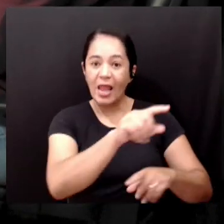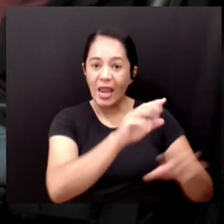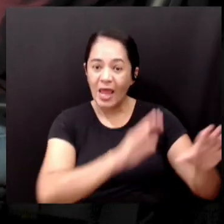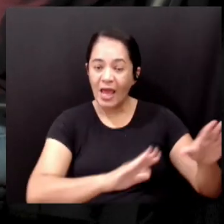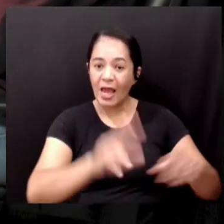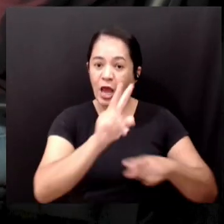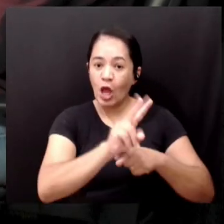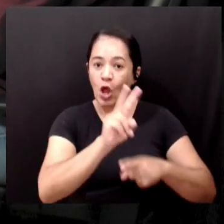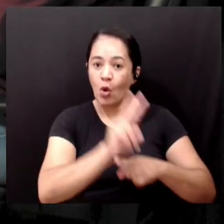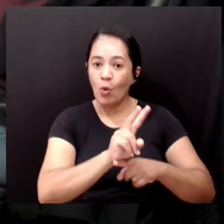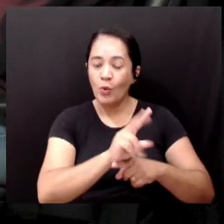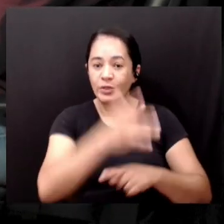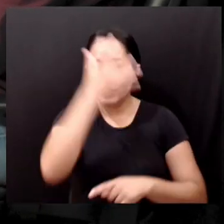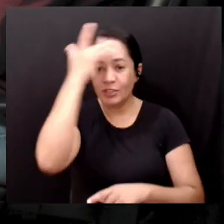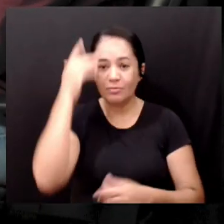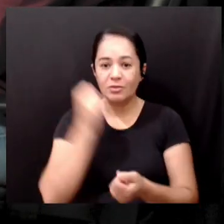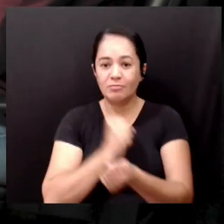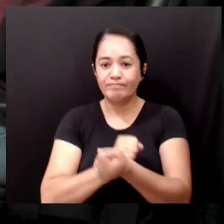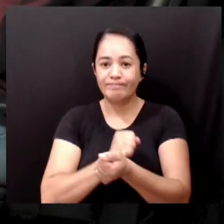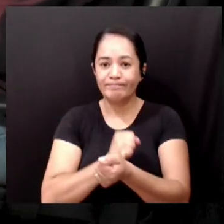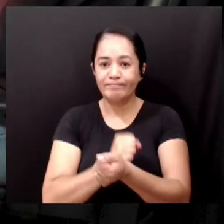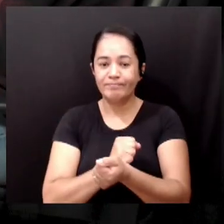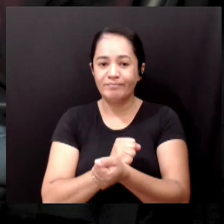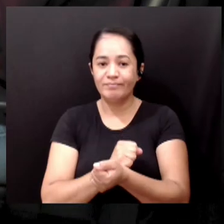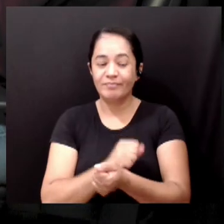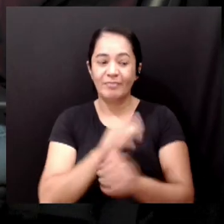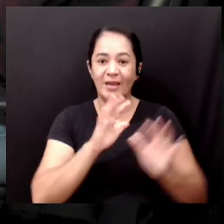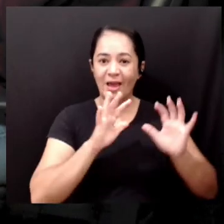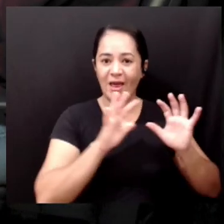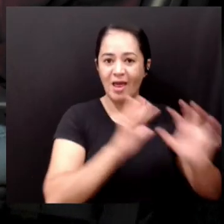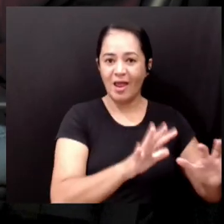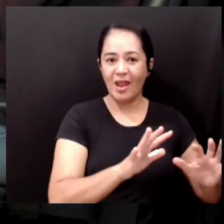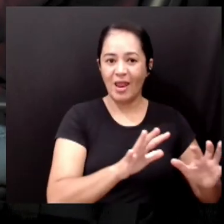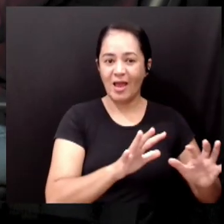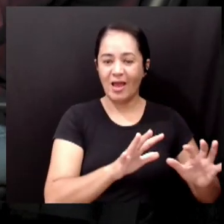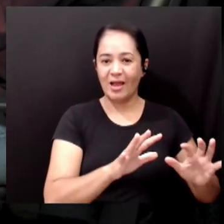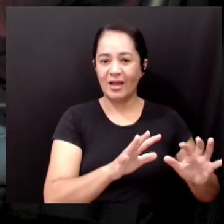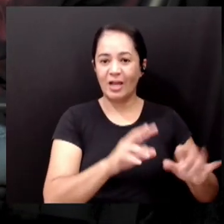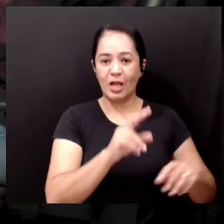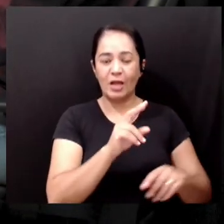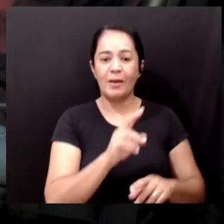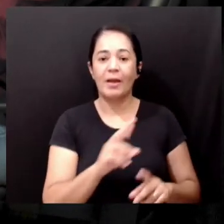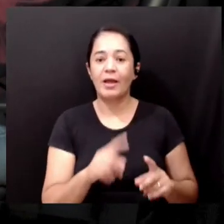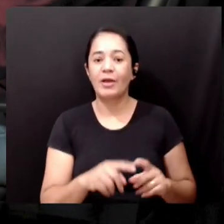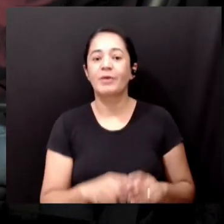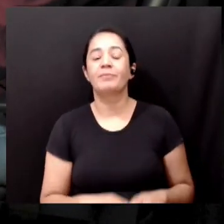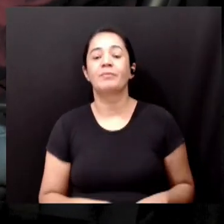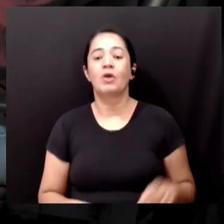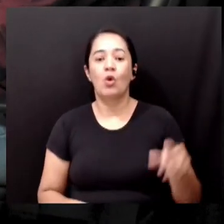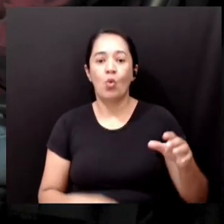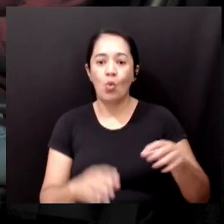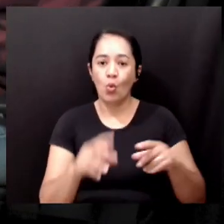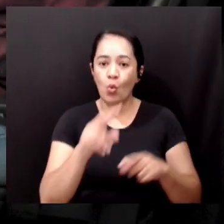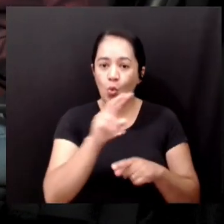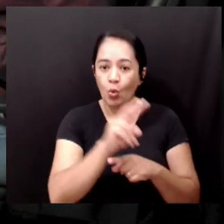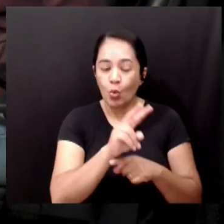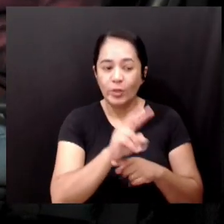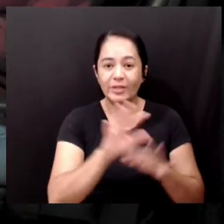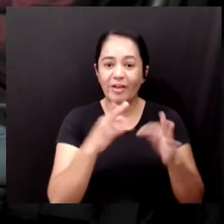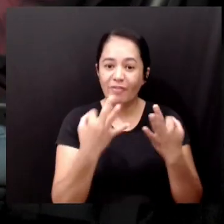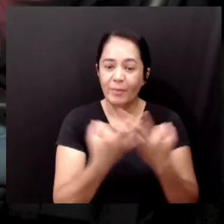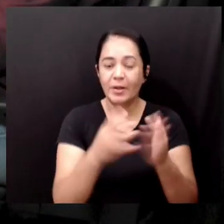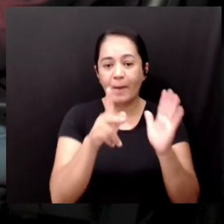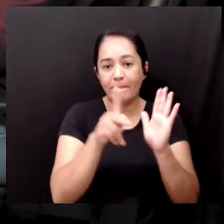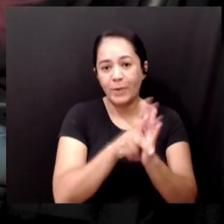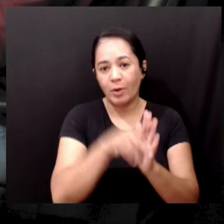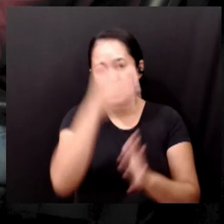mãe estava, não era onde cuida dos dependentes químicos propriamente dito. Ali era onde cuida das famílias, Sim. onde dava um suporte para as